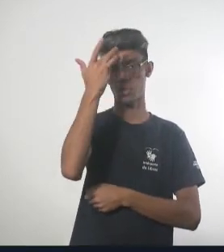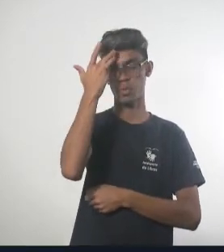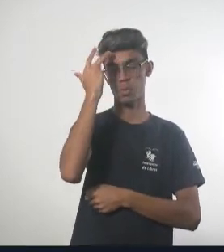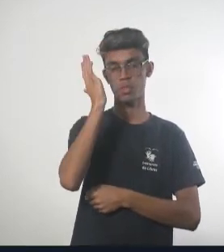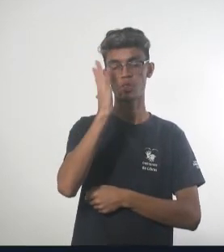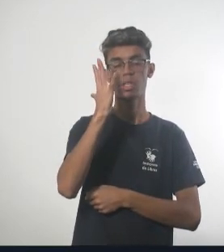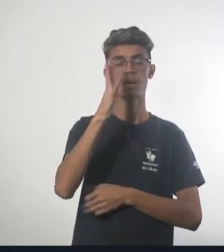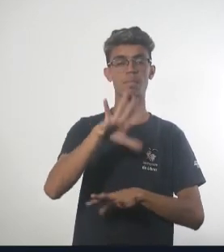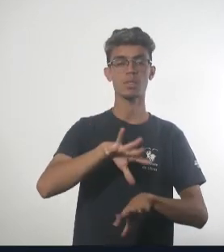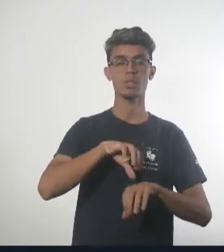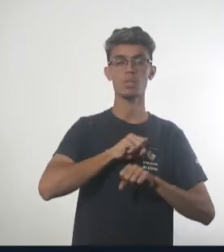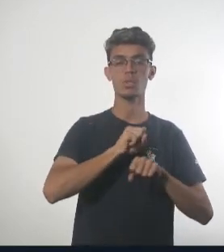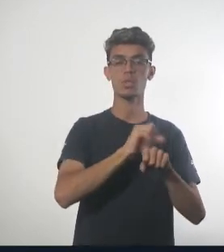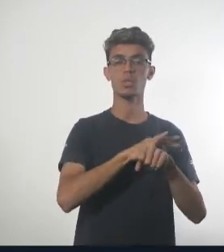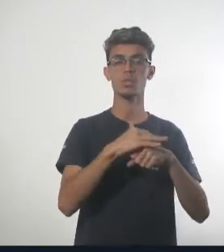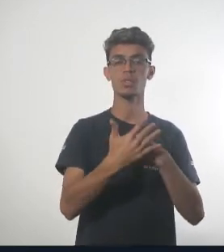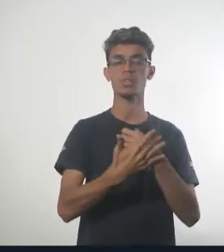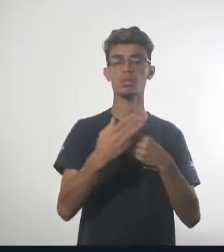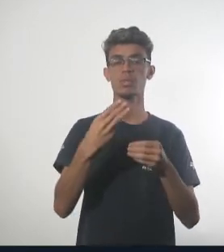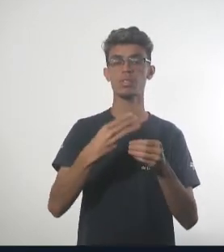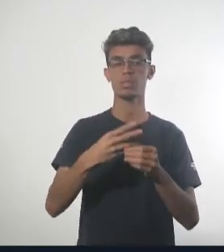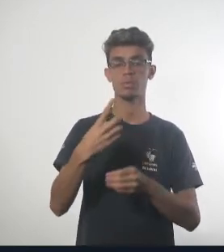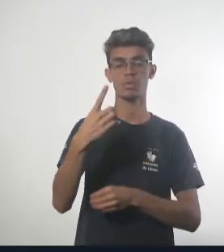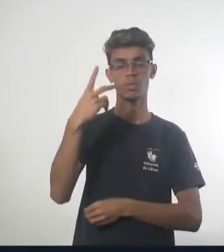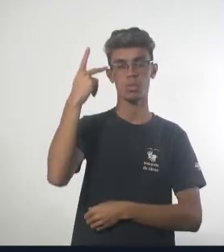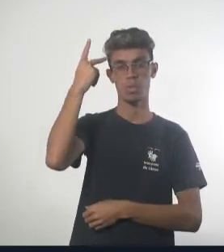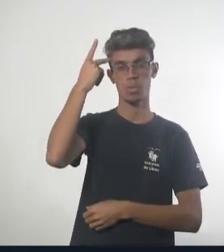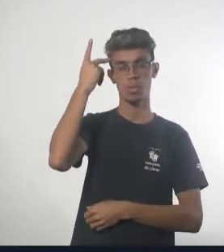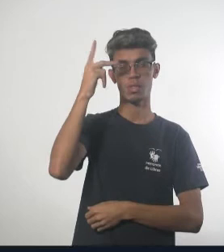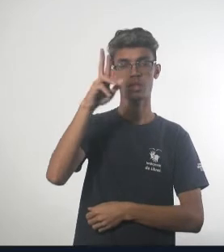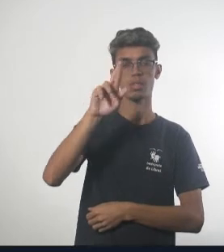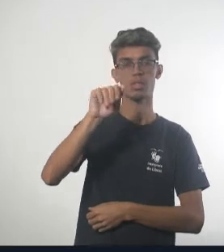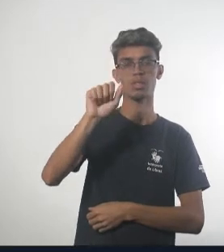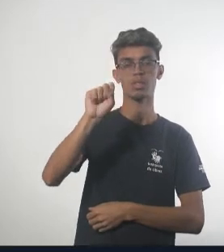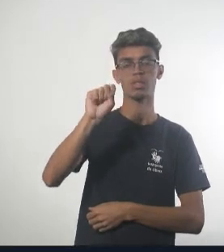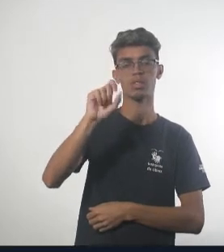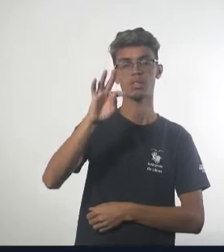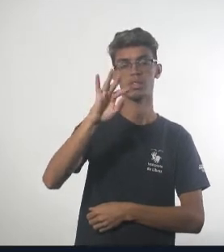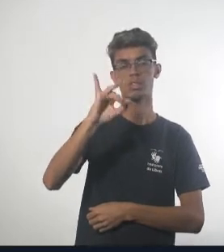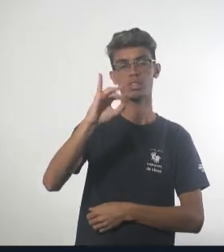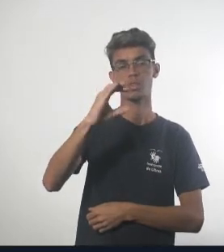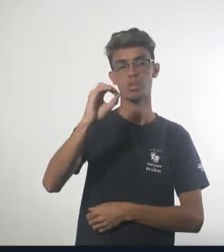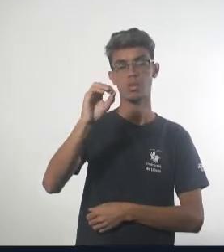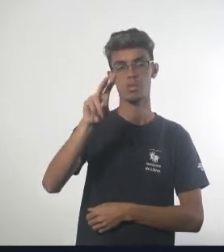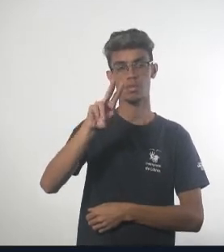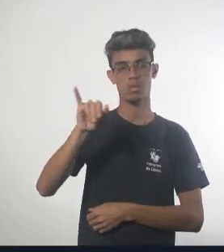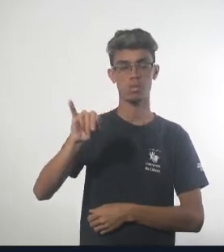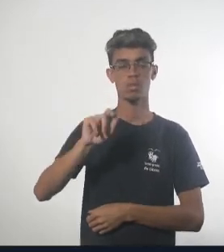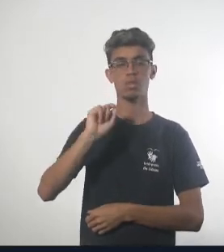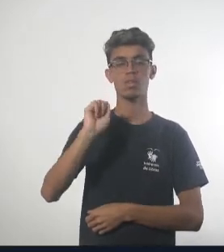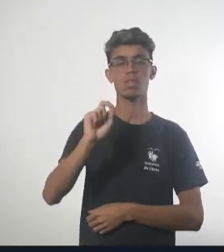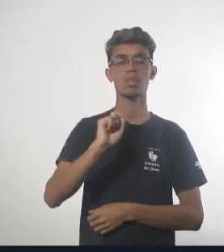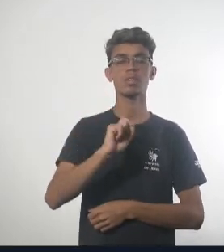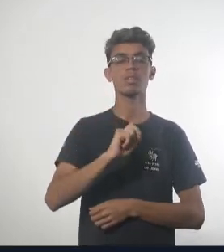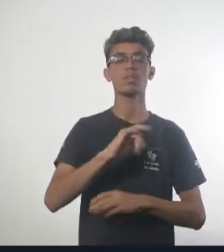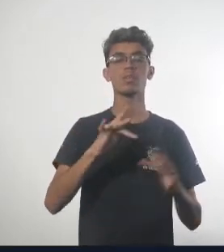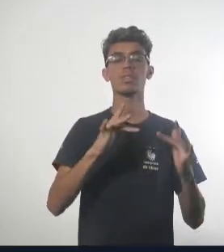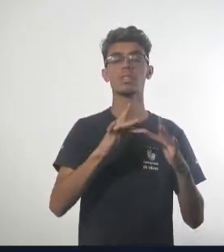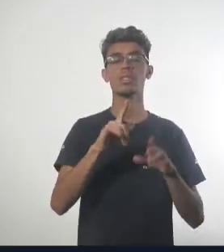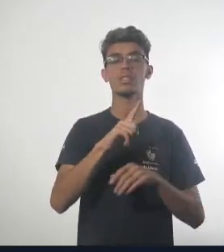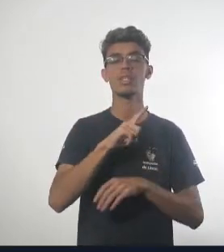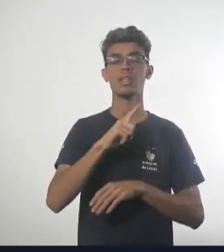de Covid-19 no município de São Paulo, que nós chamamos de RAST-COV. Então, foi um monitoramento e testagem de contatos de caso